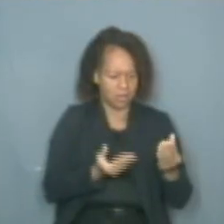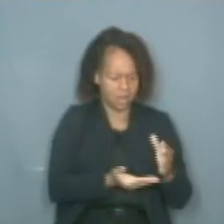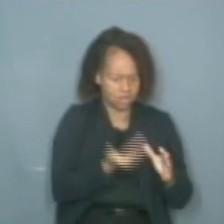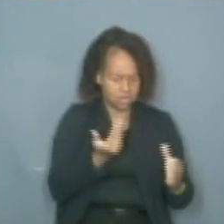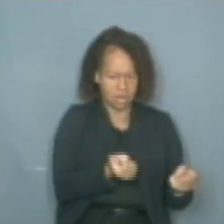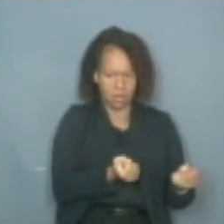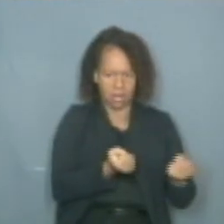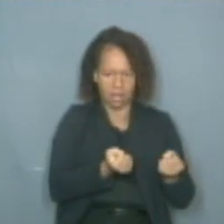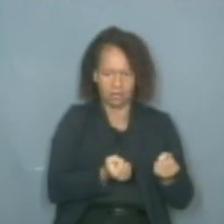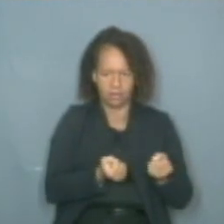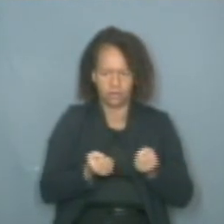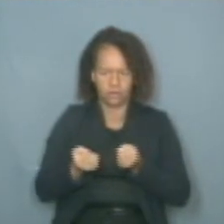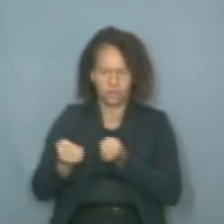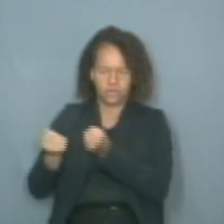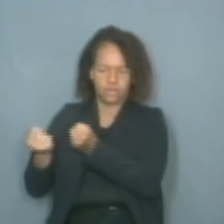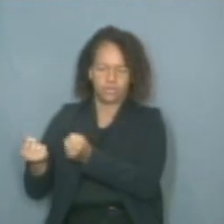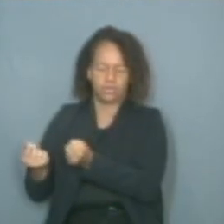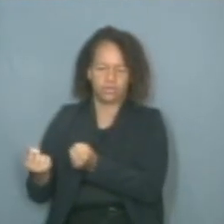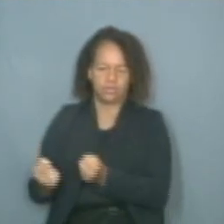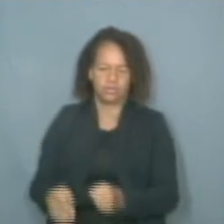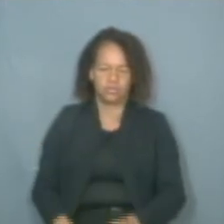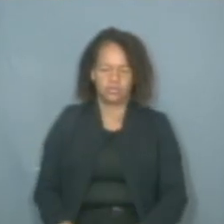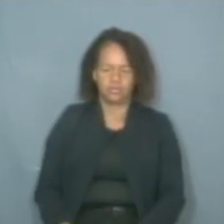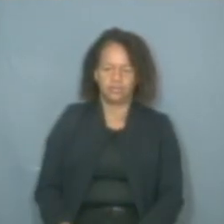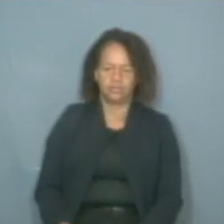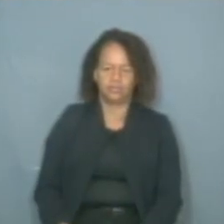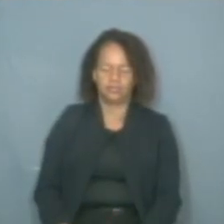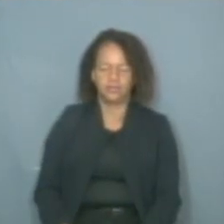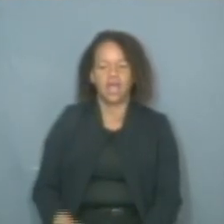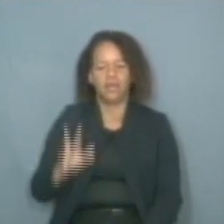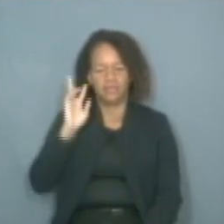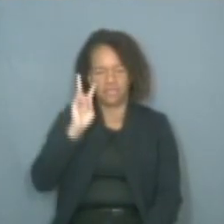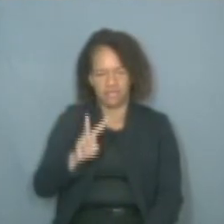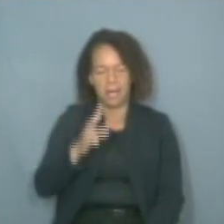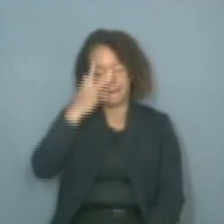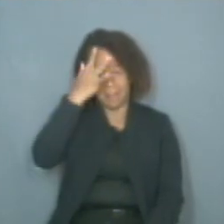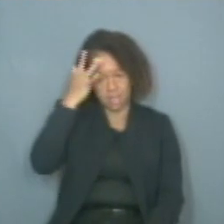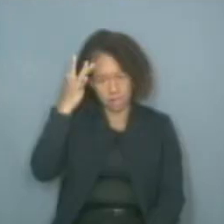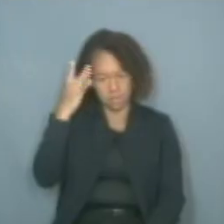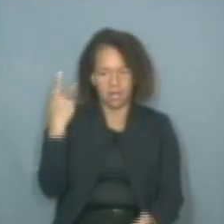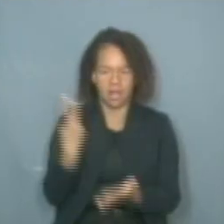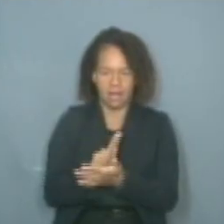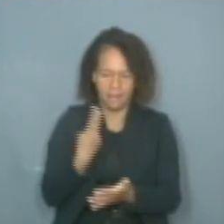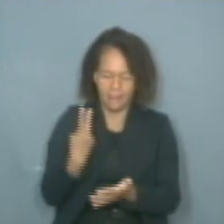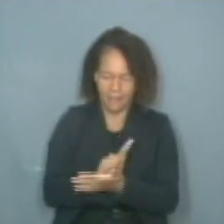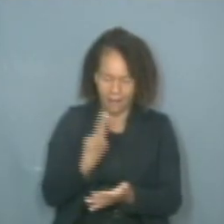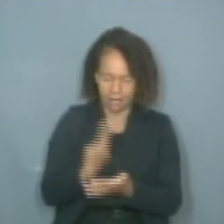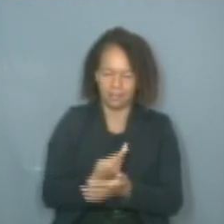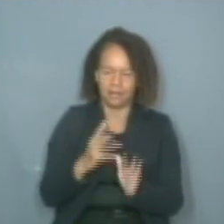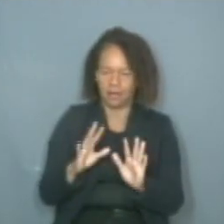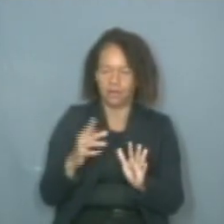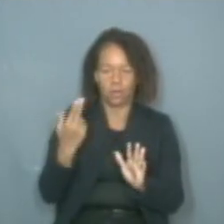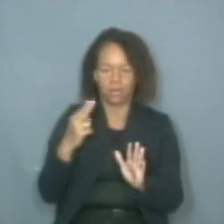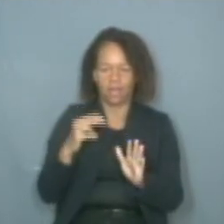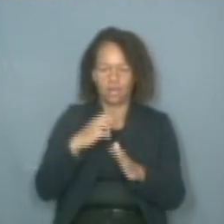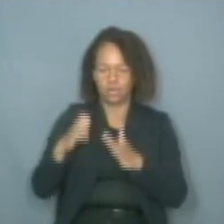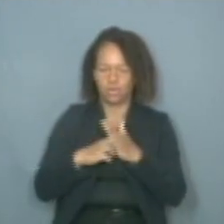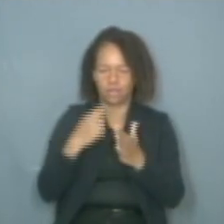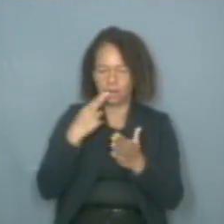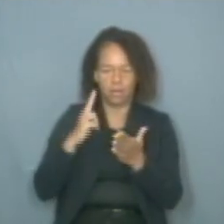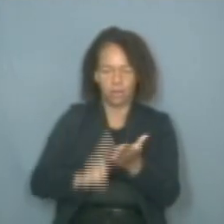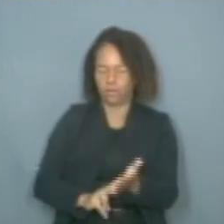que a gente vê é condutores, infratores, não existe indústria de multa, e